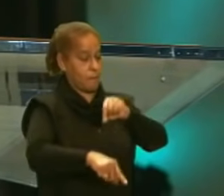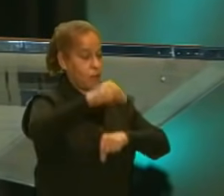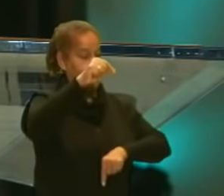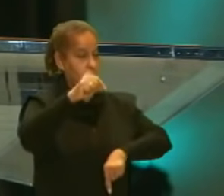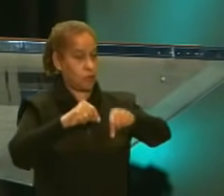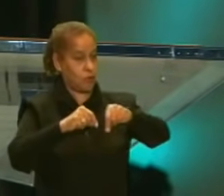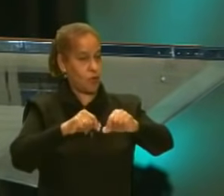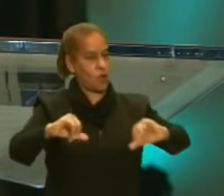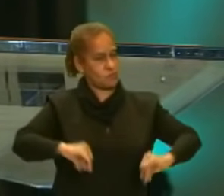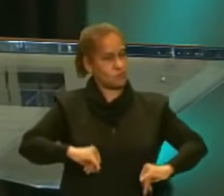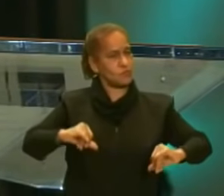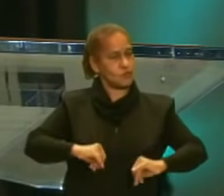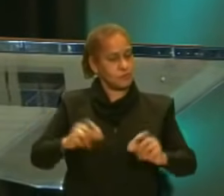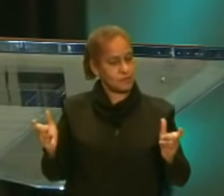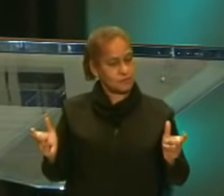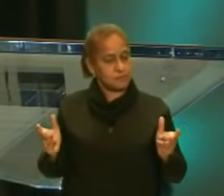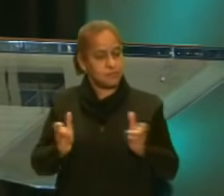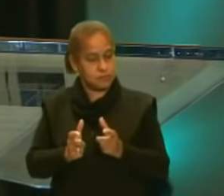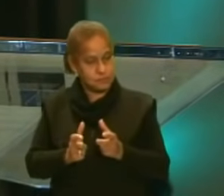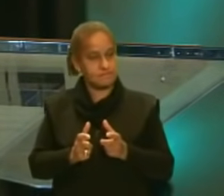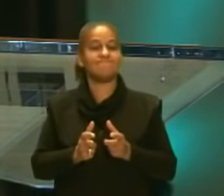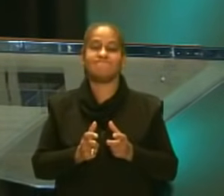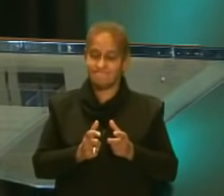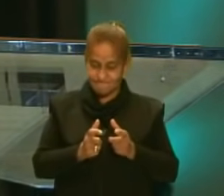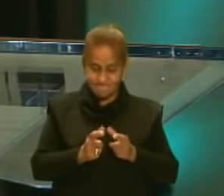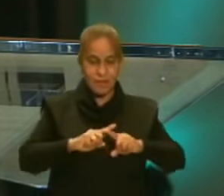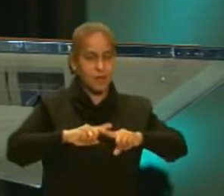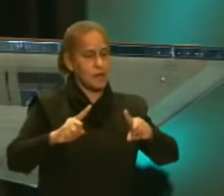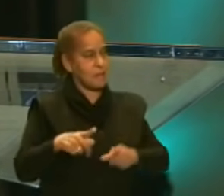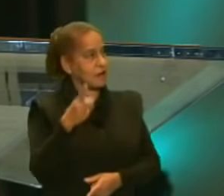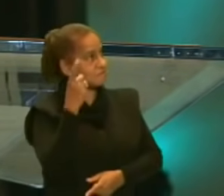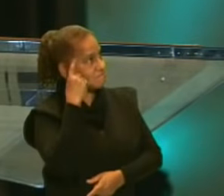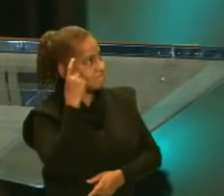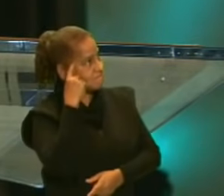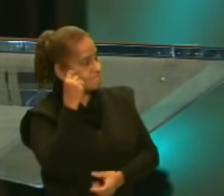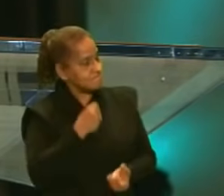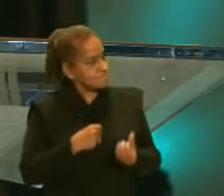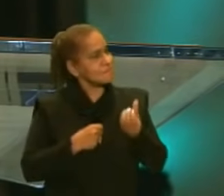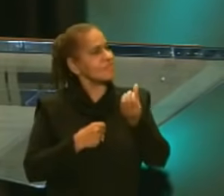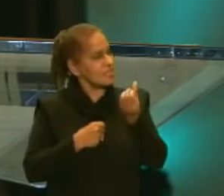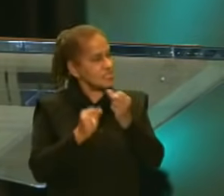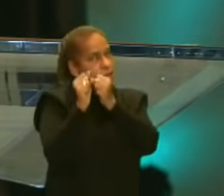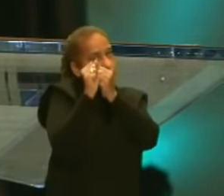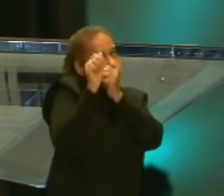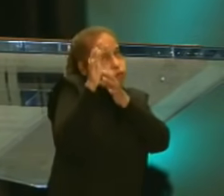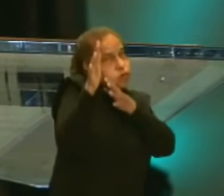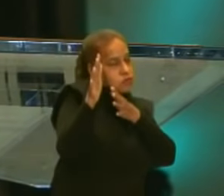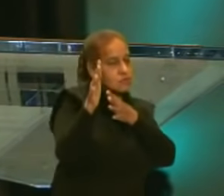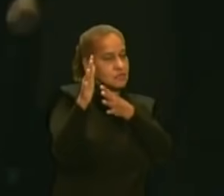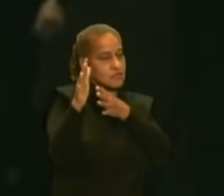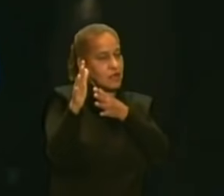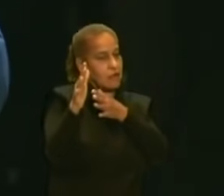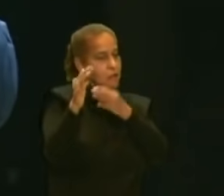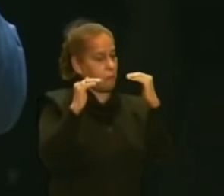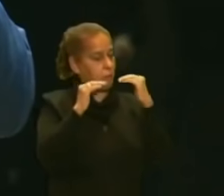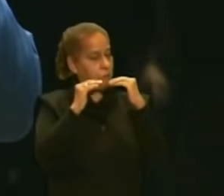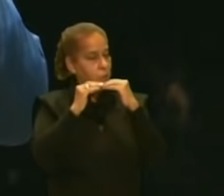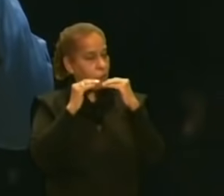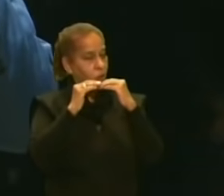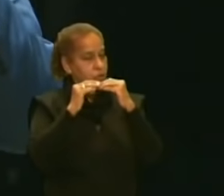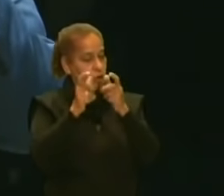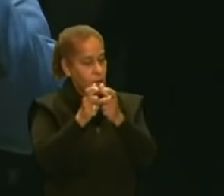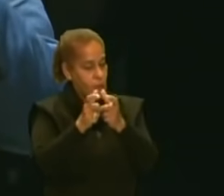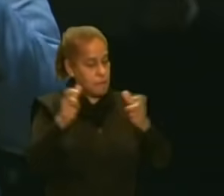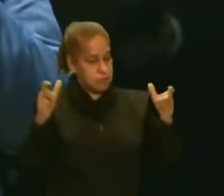Eu creio que essa sexta trombeta tem a ver com isso, com essa grande tribulação anunciada